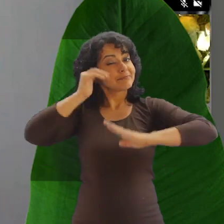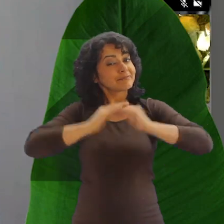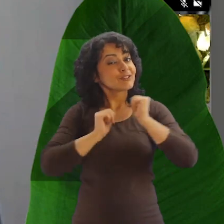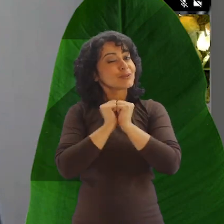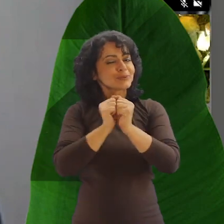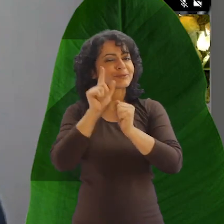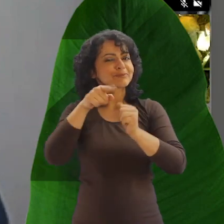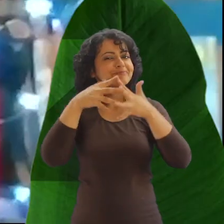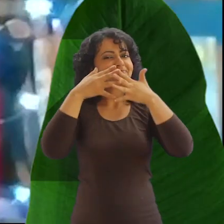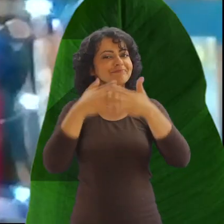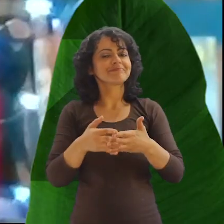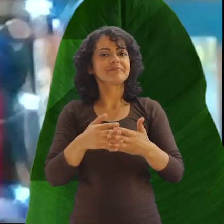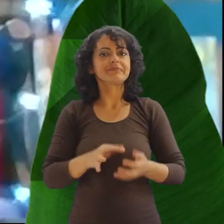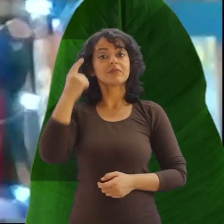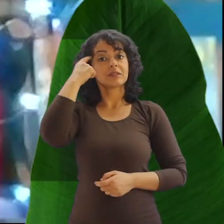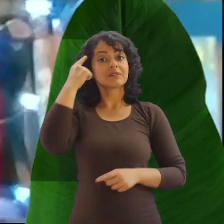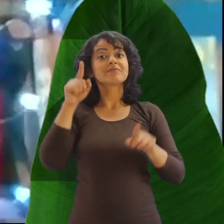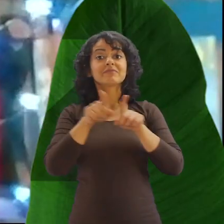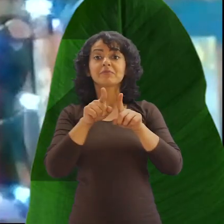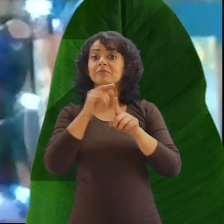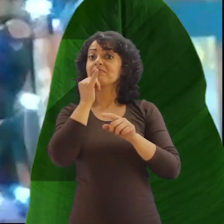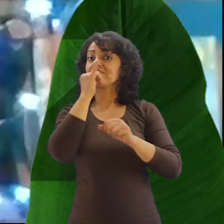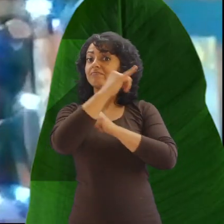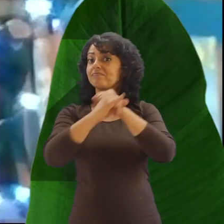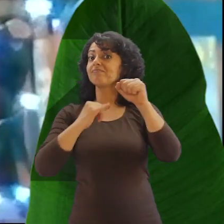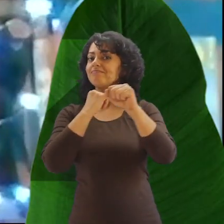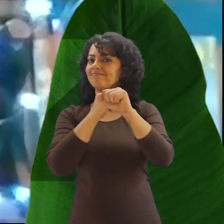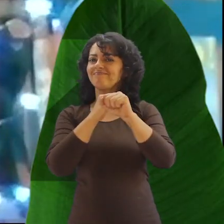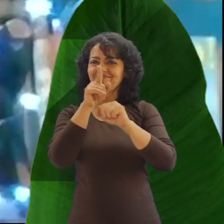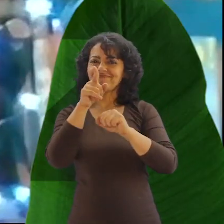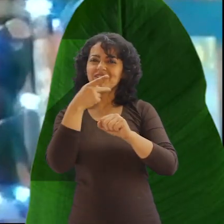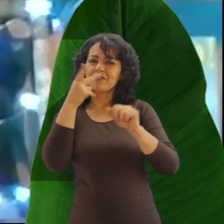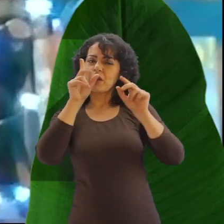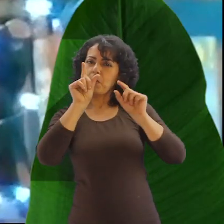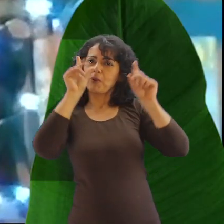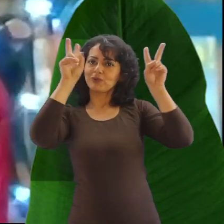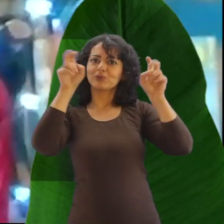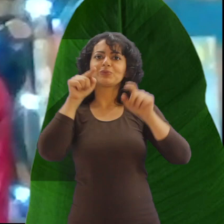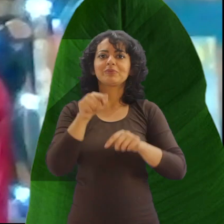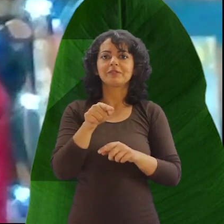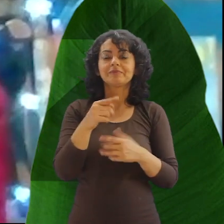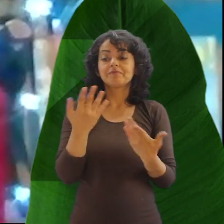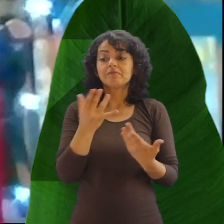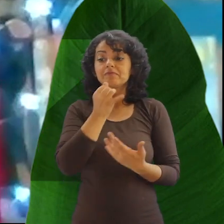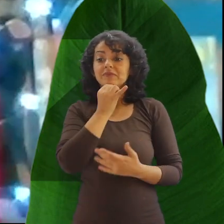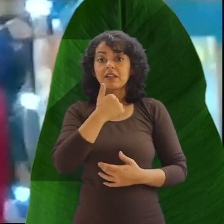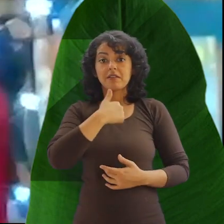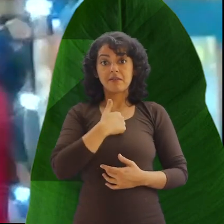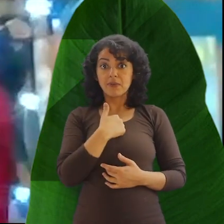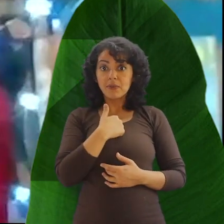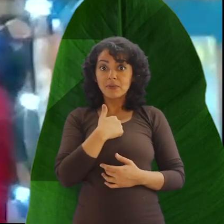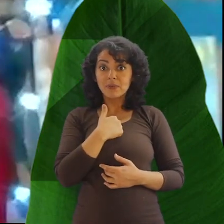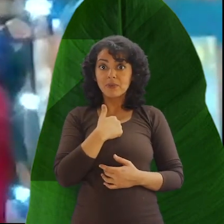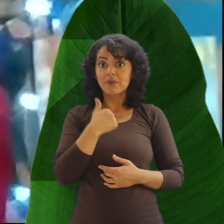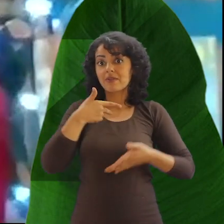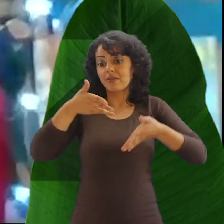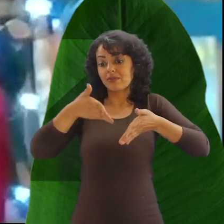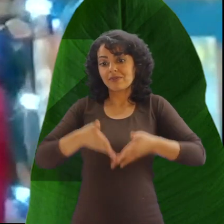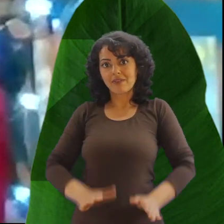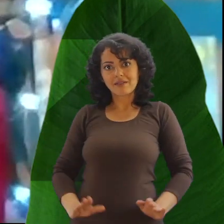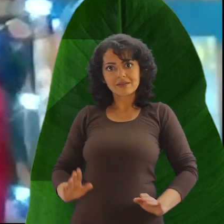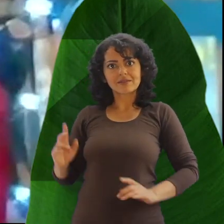a complexidade, né? E pensando também no lugar da internet para você, eu queria falar um pouco sobre isso, porque, bom, pelo menos eu, assim, vim